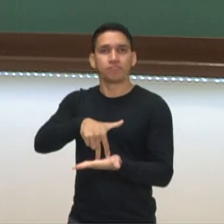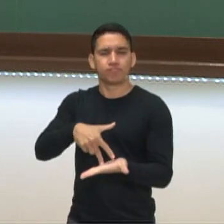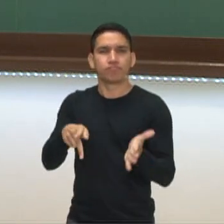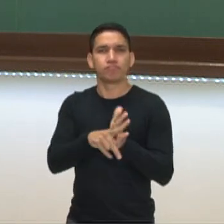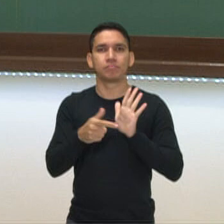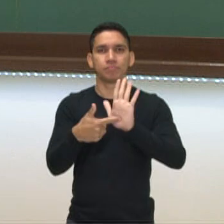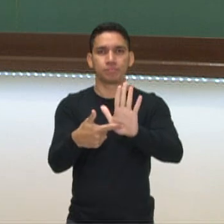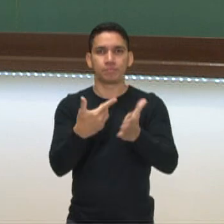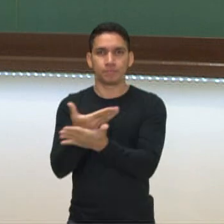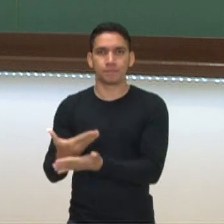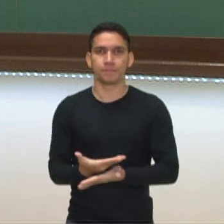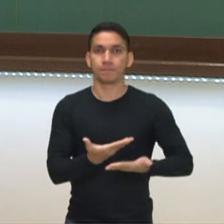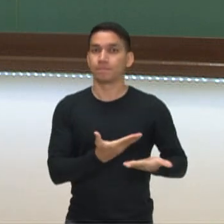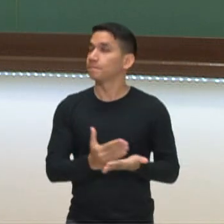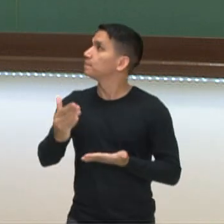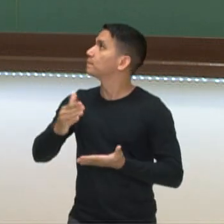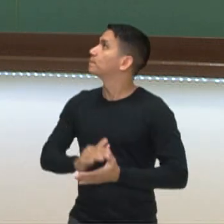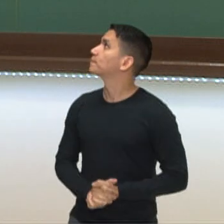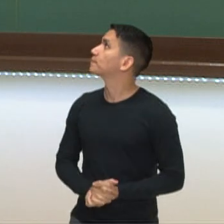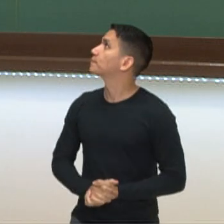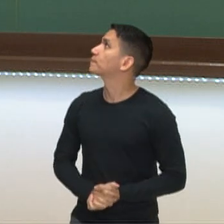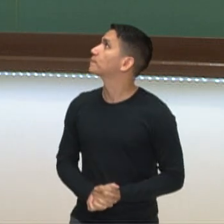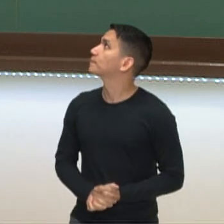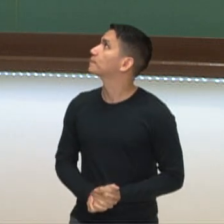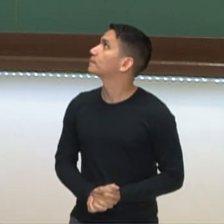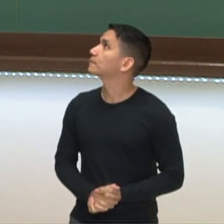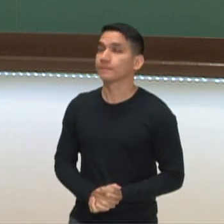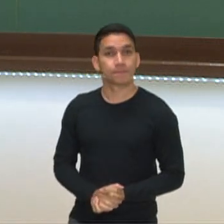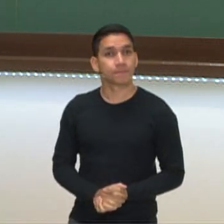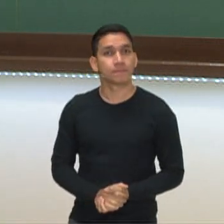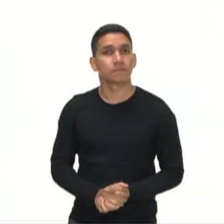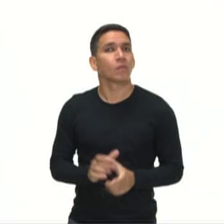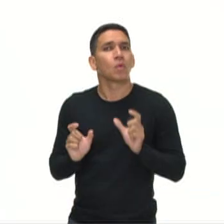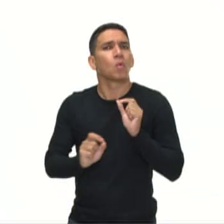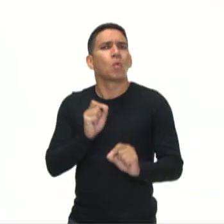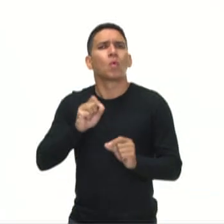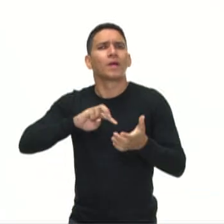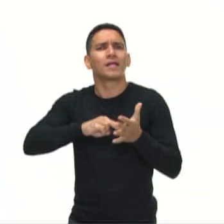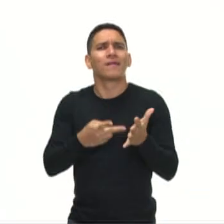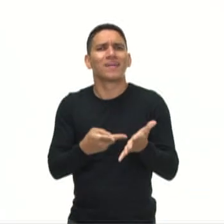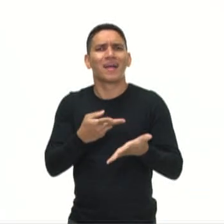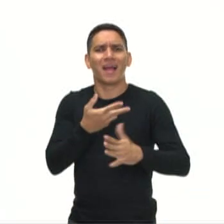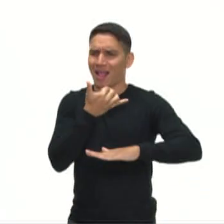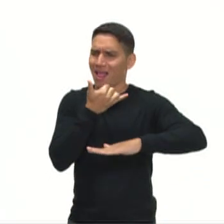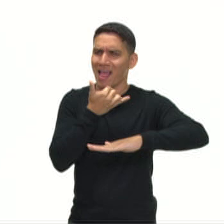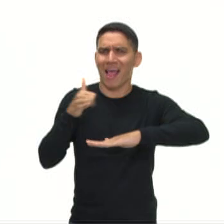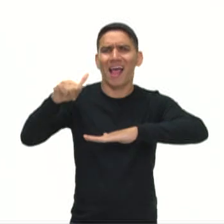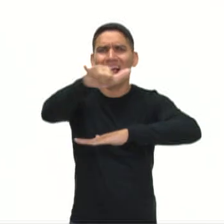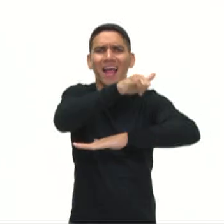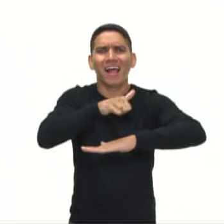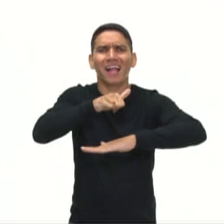aula. Valeu, gente. Então vamos lá. O que é eletrodinâmica?